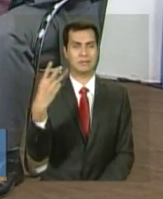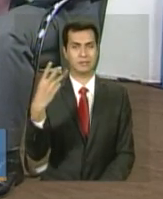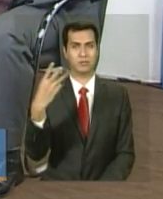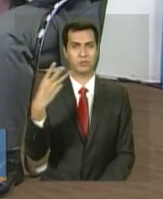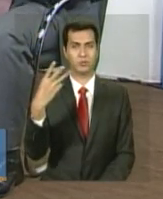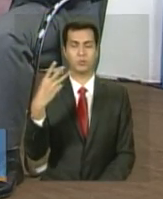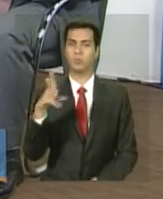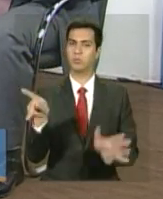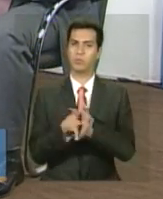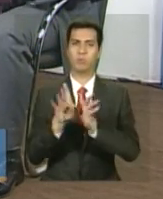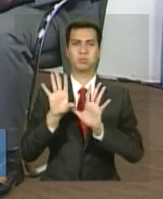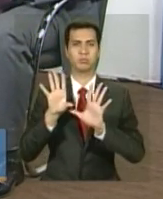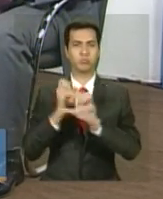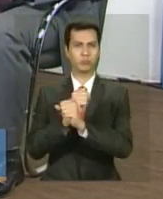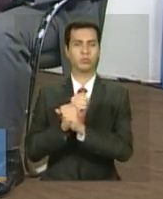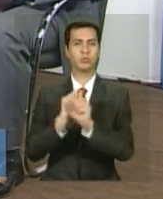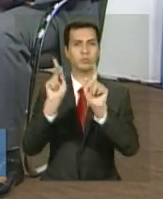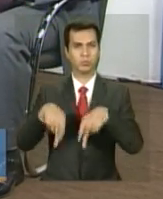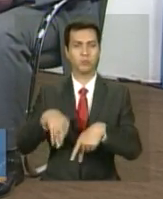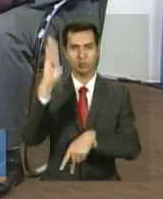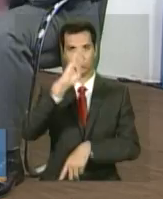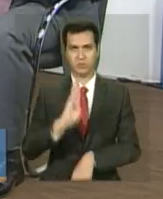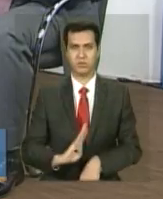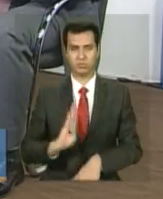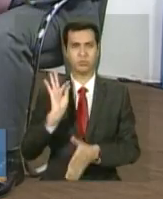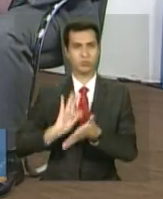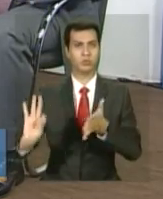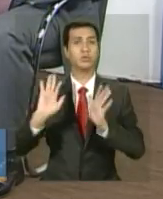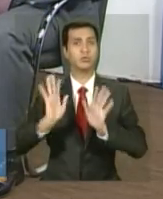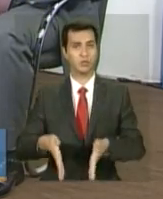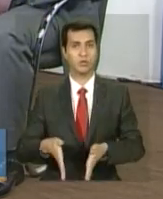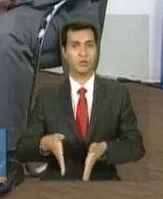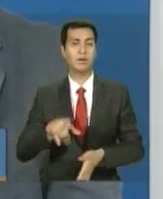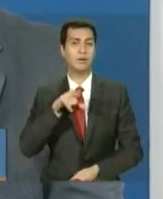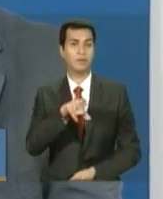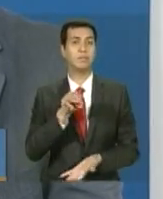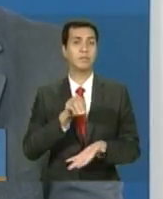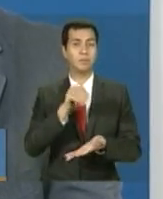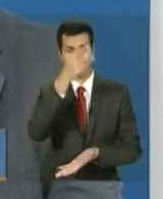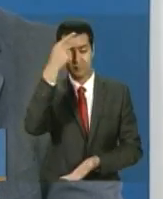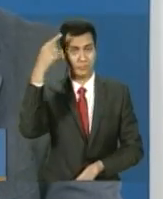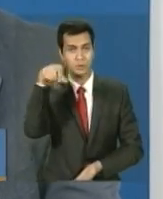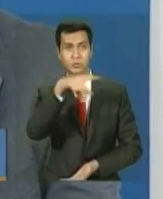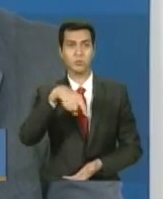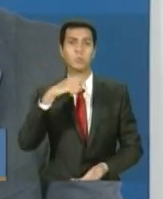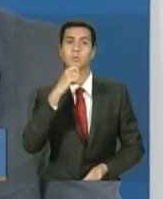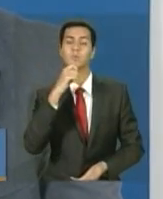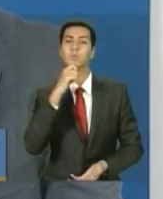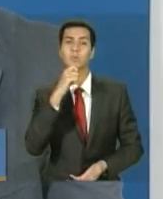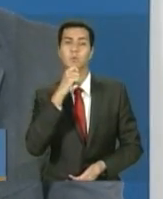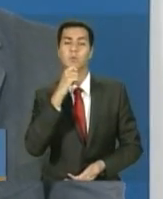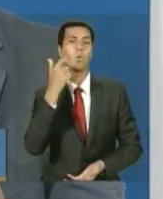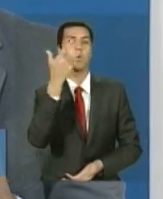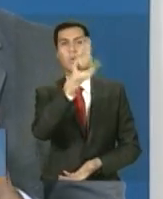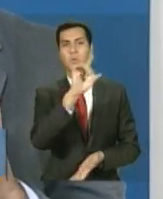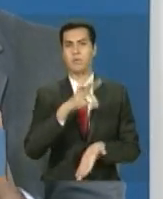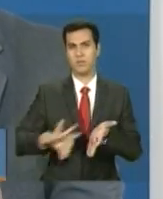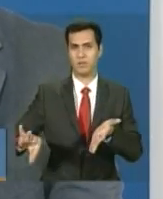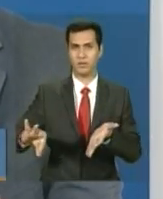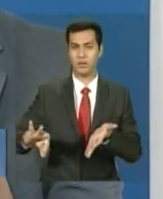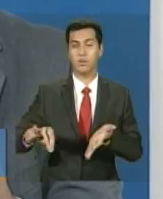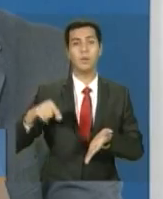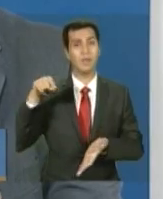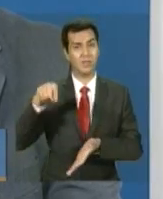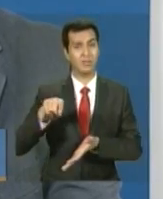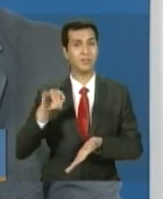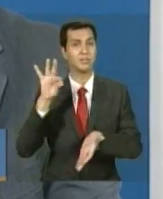é exatamente o o terço da população brasileira que está invisível para outras políticas e para outros cadastros então este é o instrumento